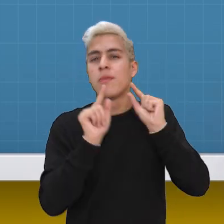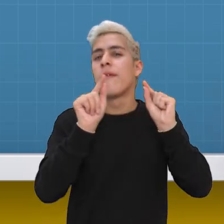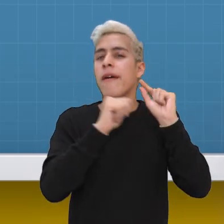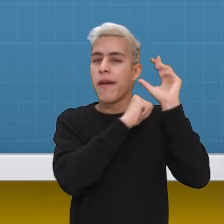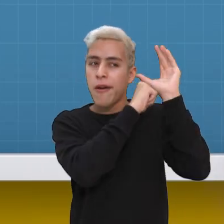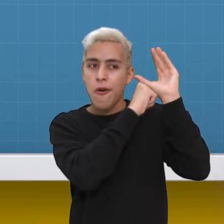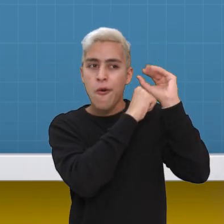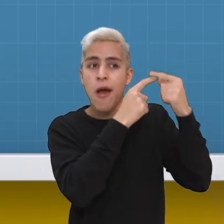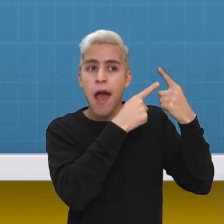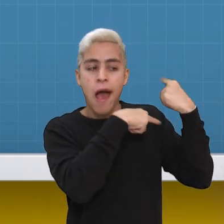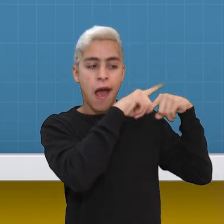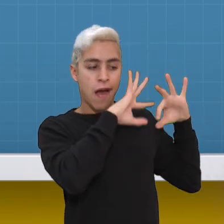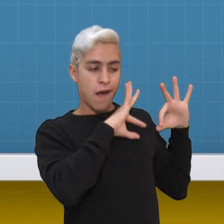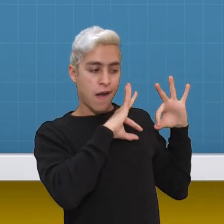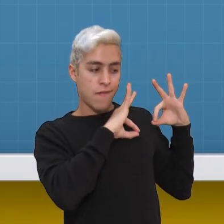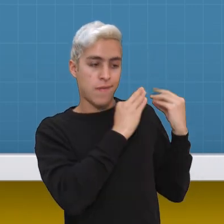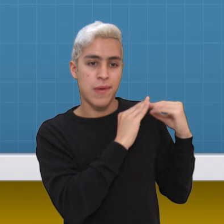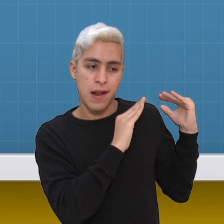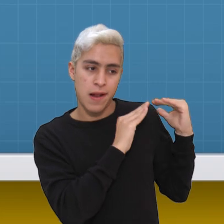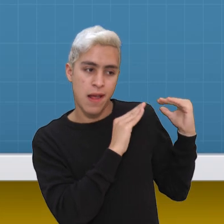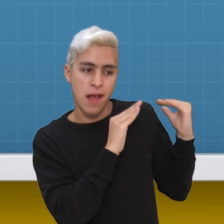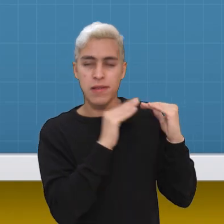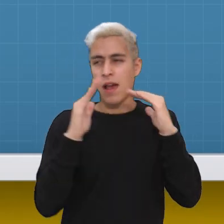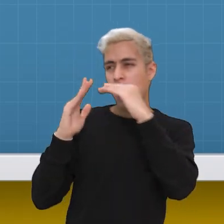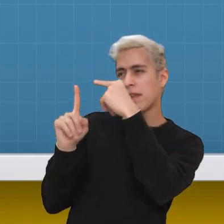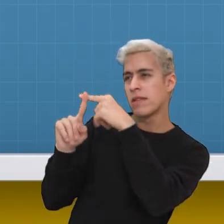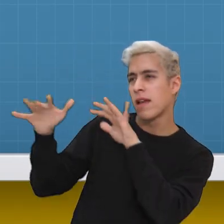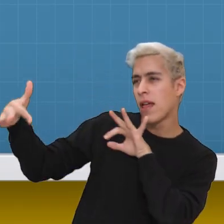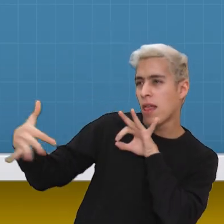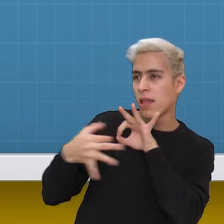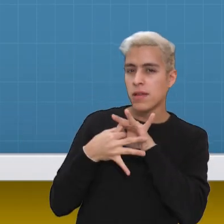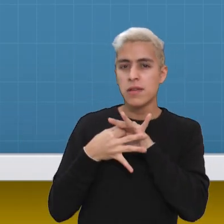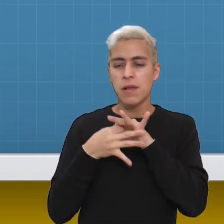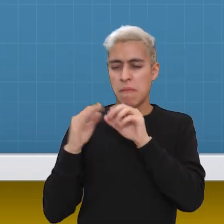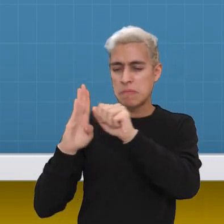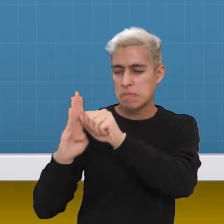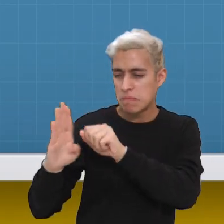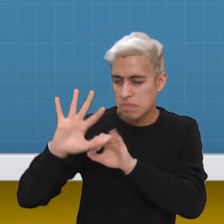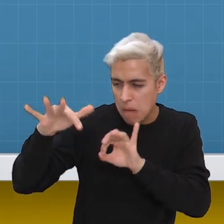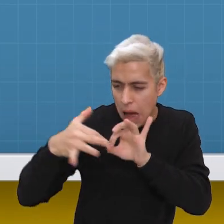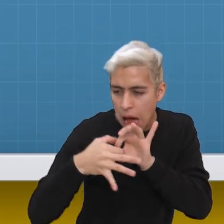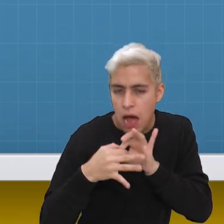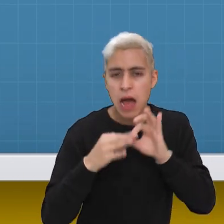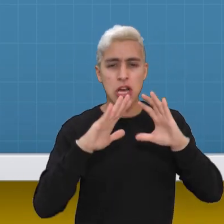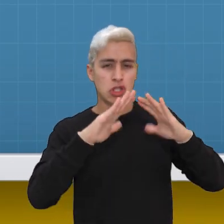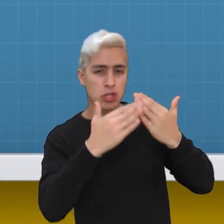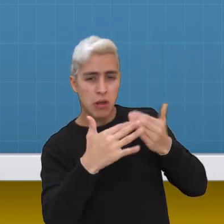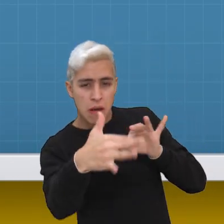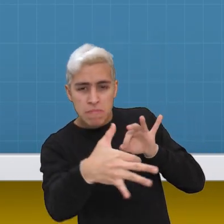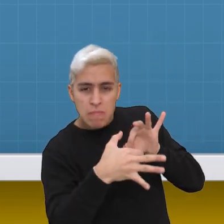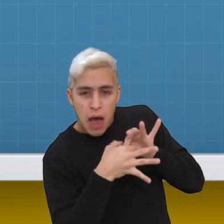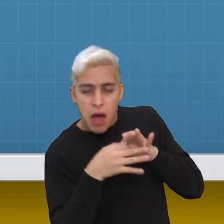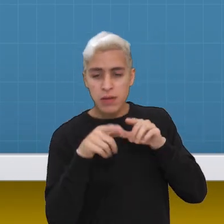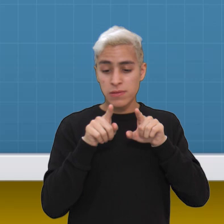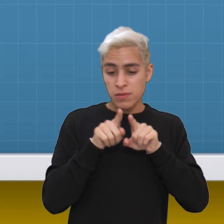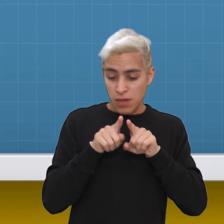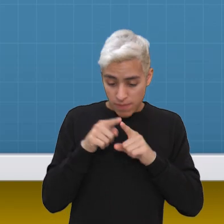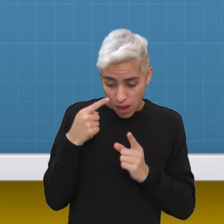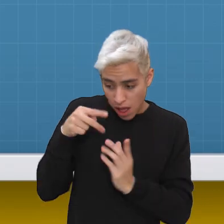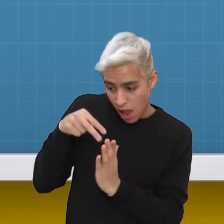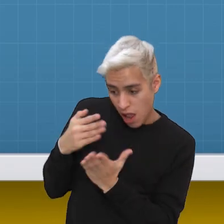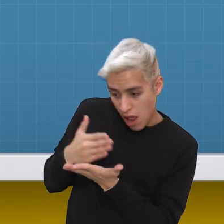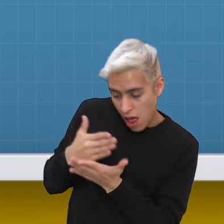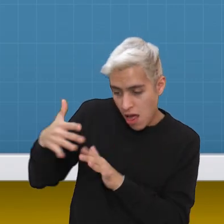pego o conhecimento lá da minha casa, lá da minha igreja, lá do meu bairro, lá da minha escola, lá do